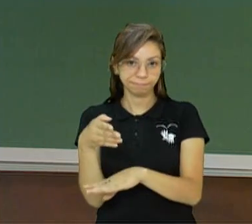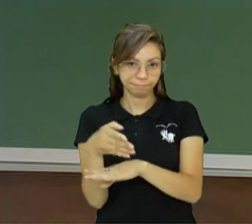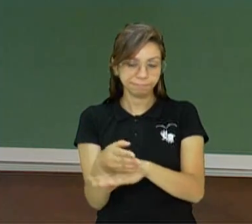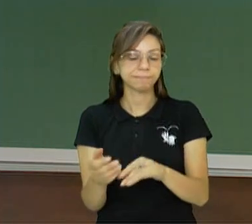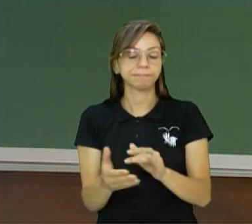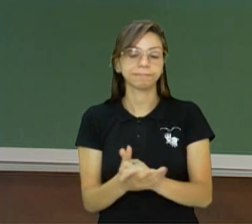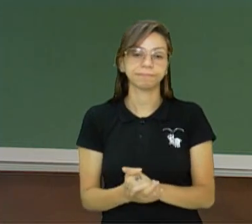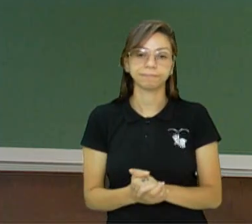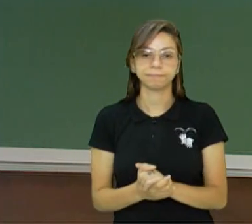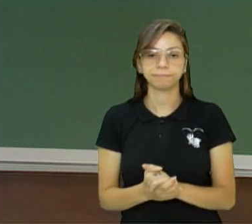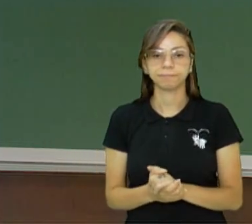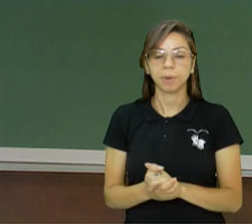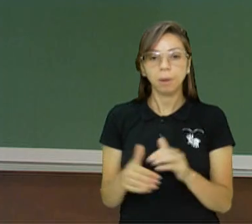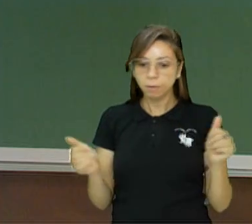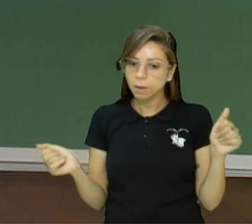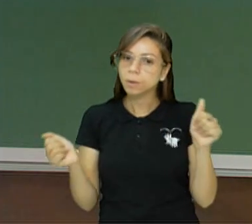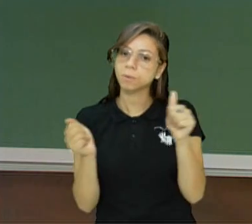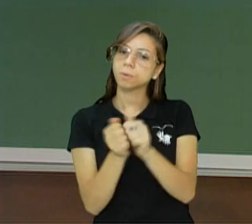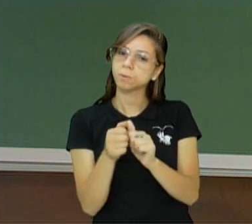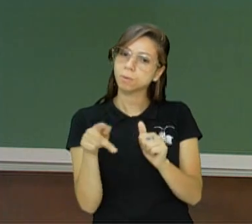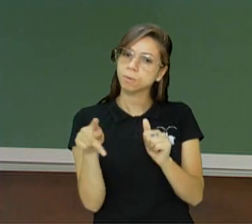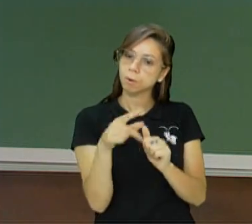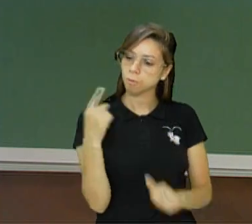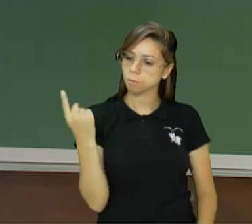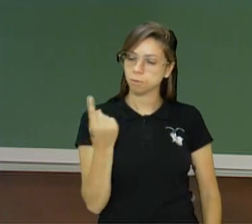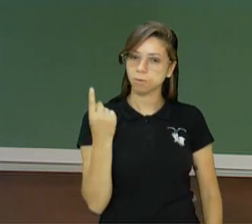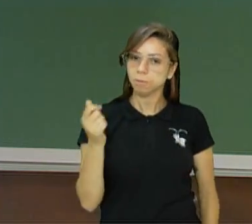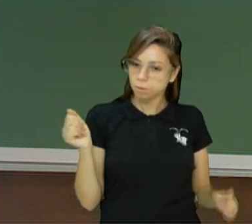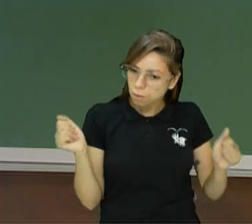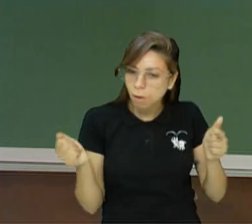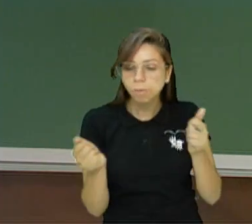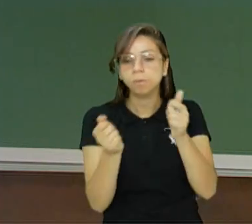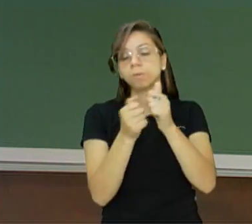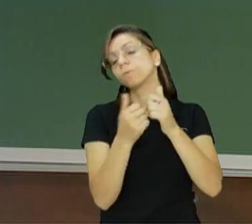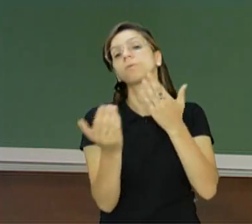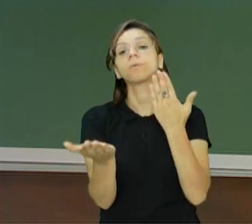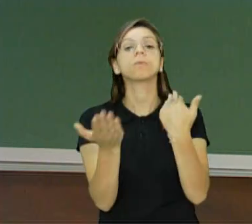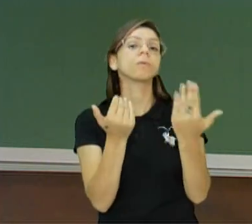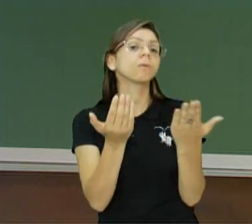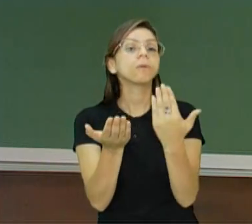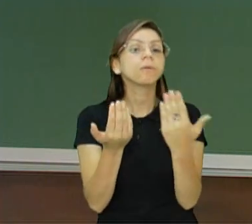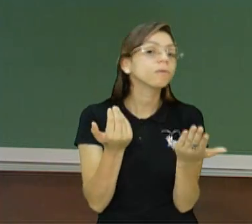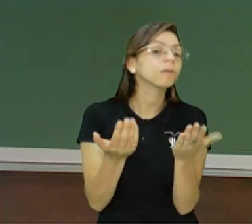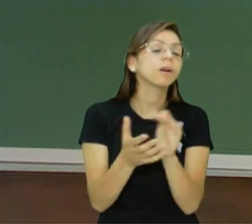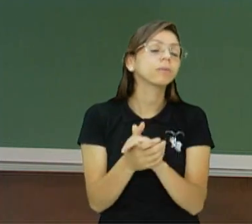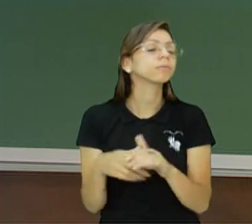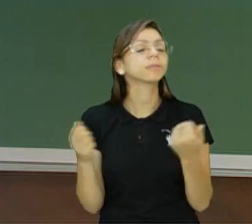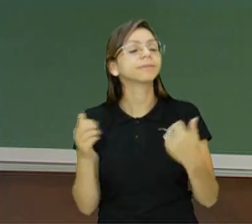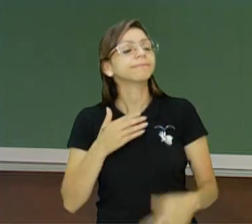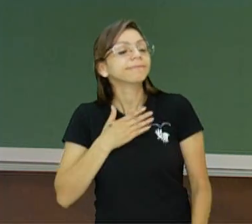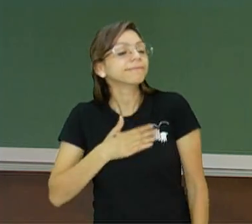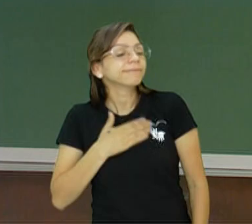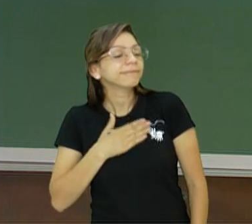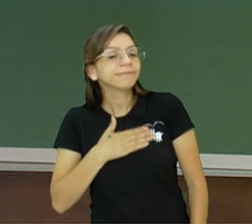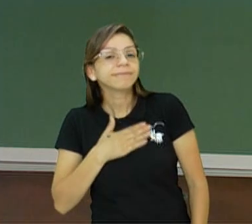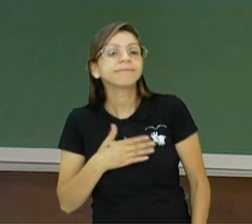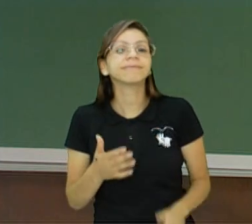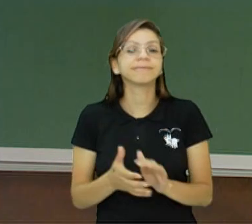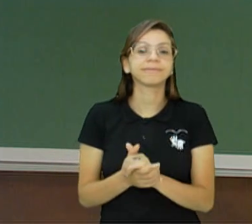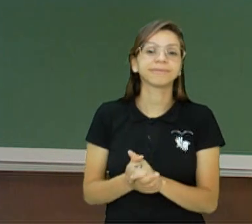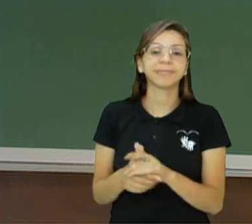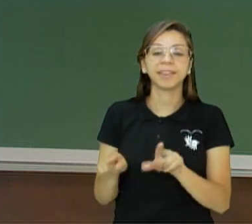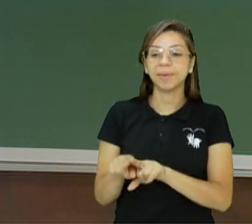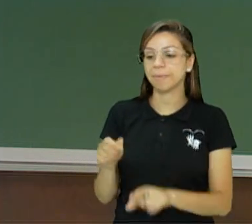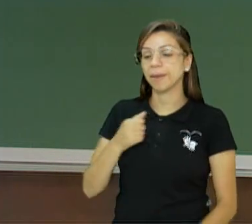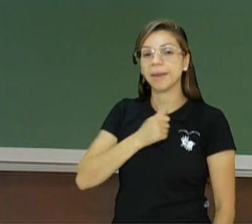Não deixem o prof de vocês sozinho lá, abandonado. Conversem, a chance de matar a saudade do professor, matar a saudade